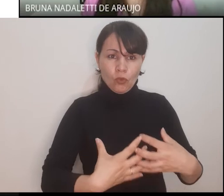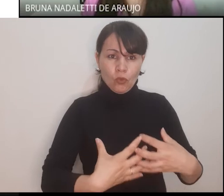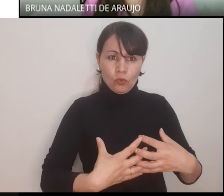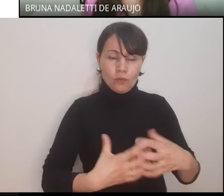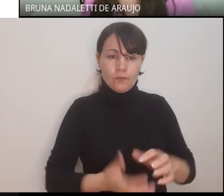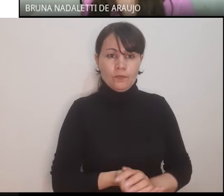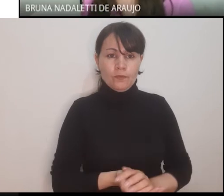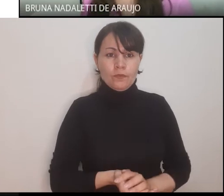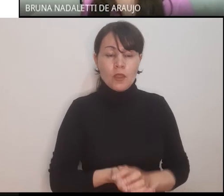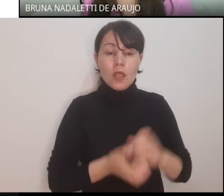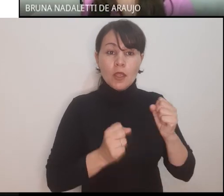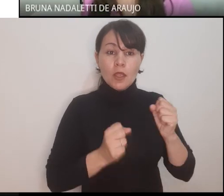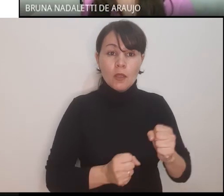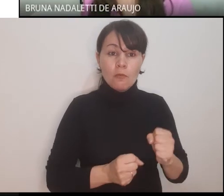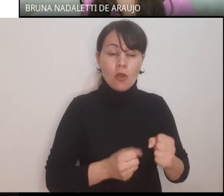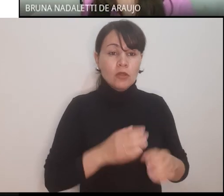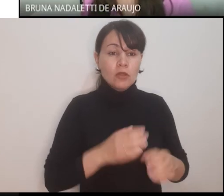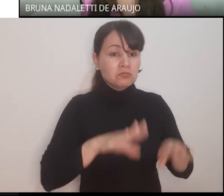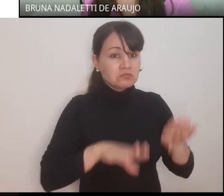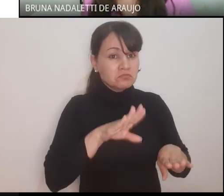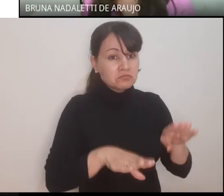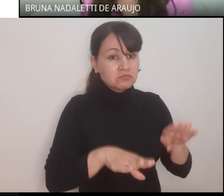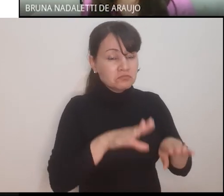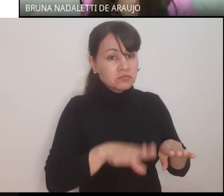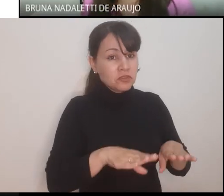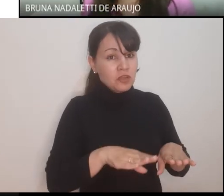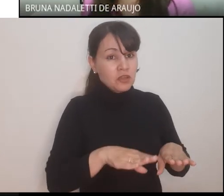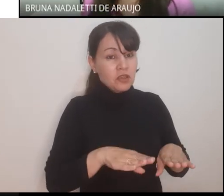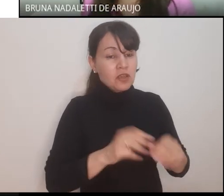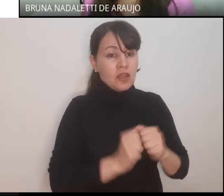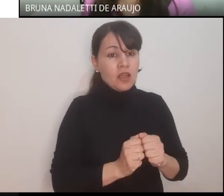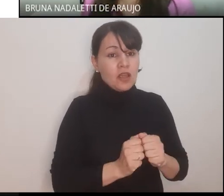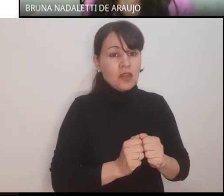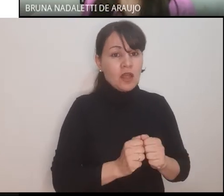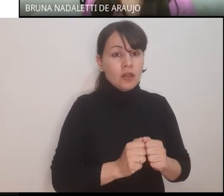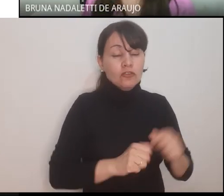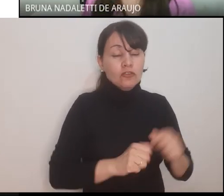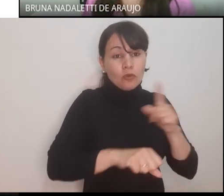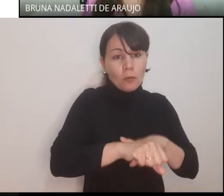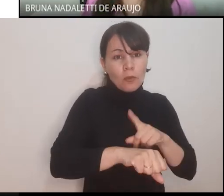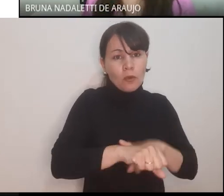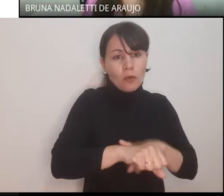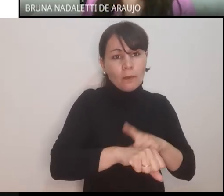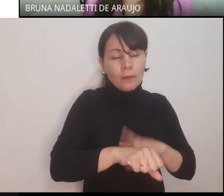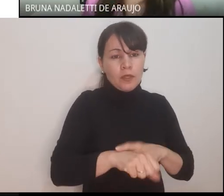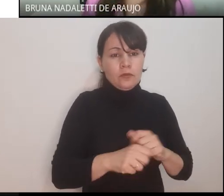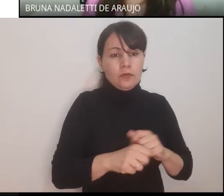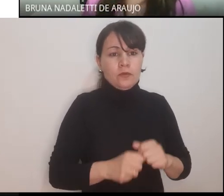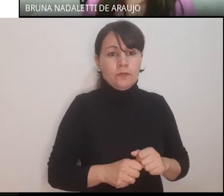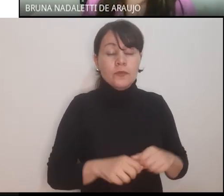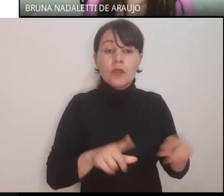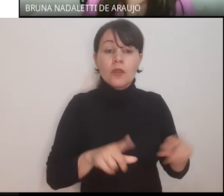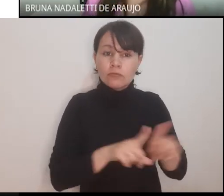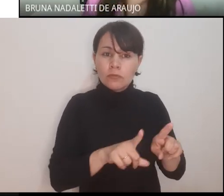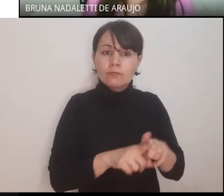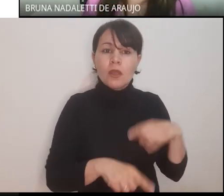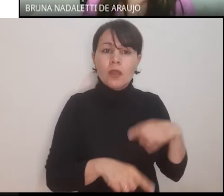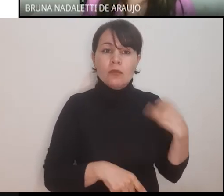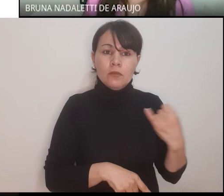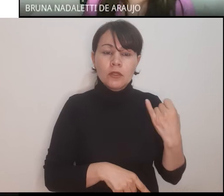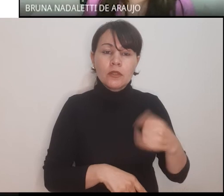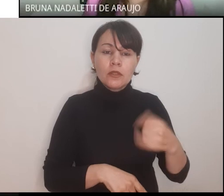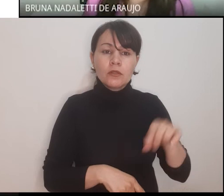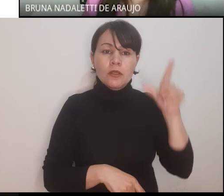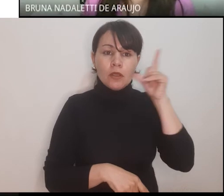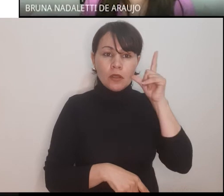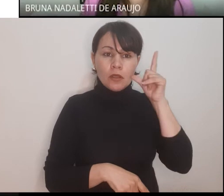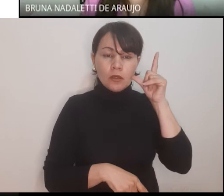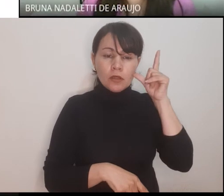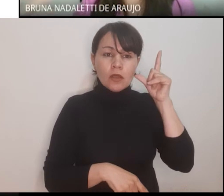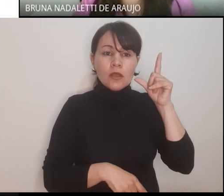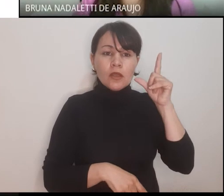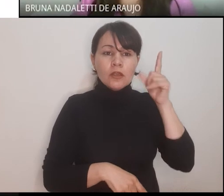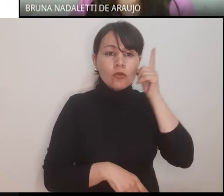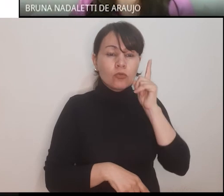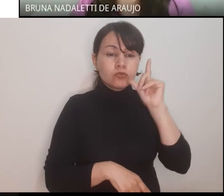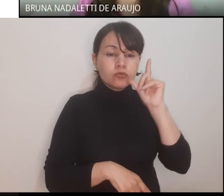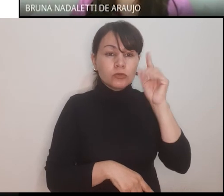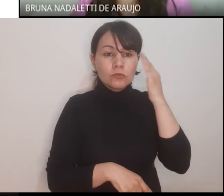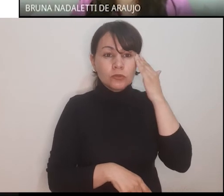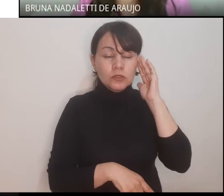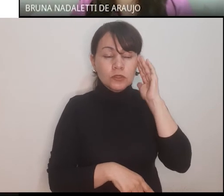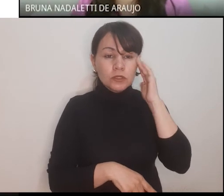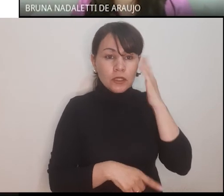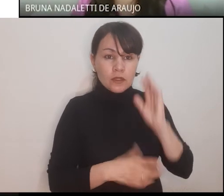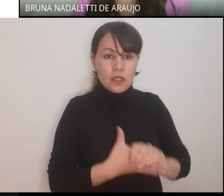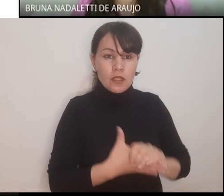e podem variar de acordo com o sítio de punção. Então, isso também é importante que a gente tenha clareza. Dependendo do sítio